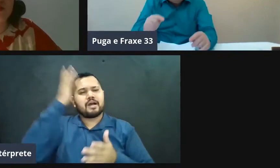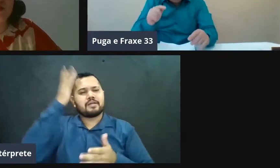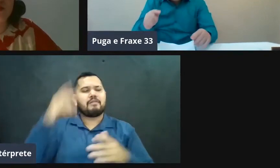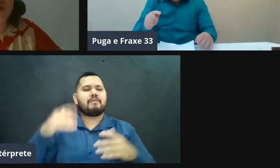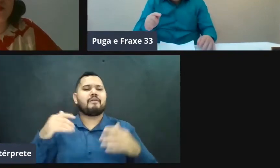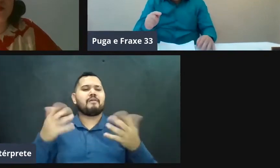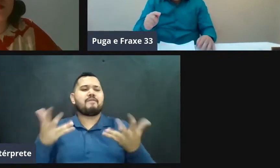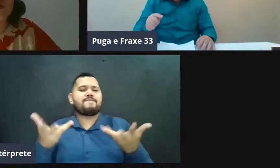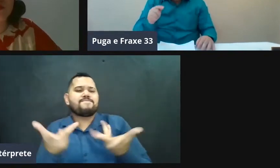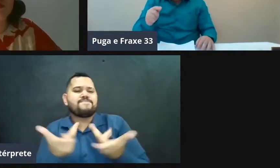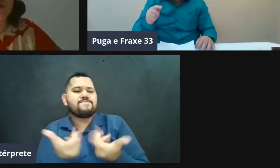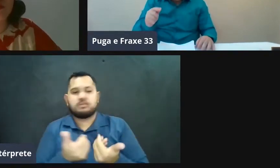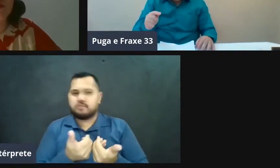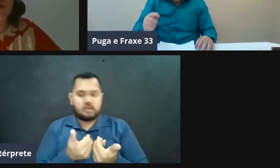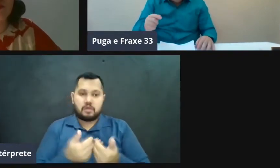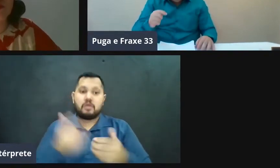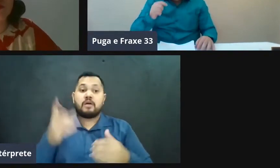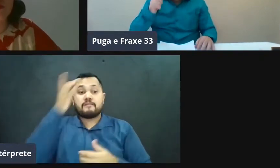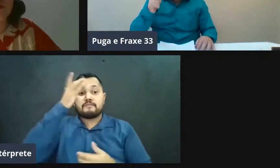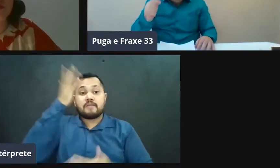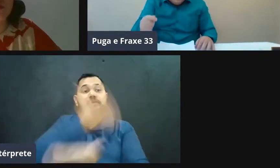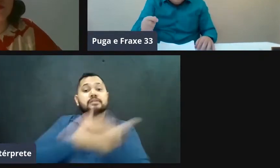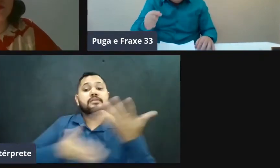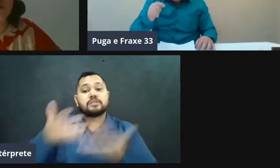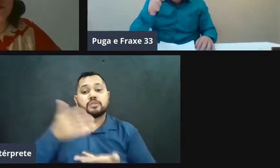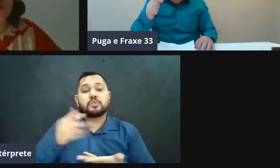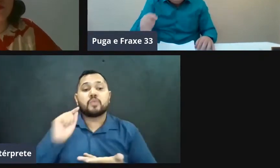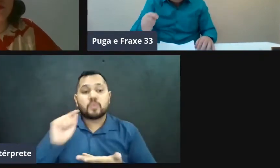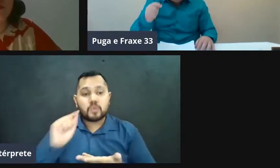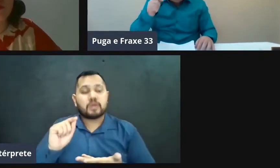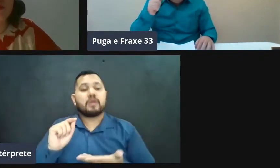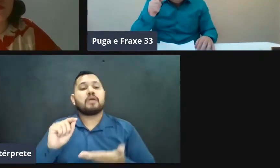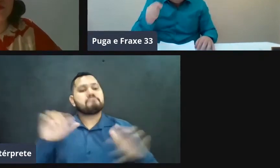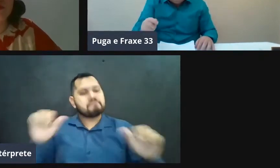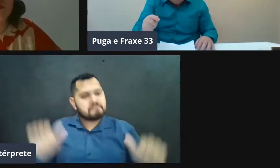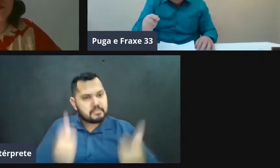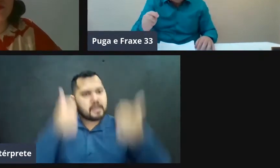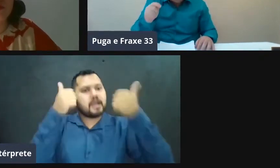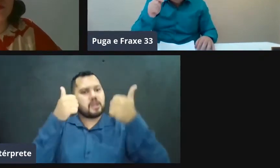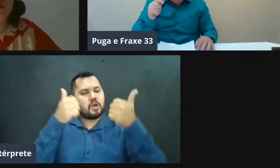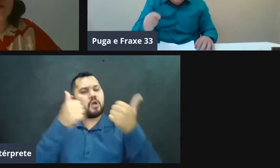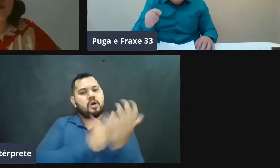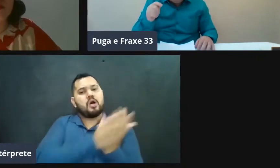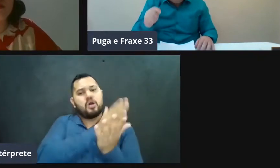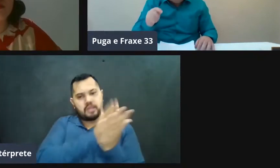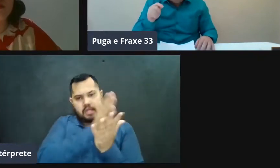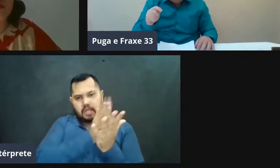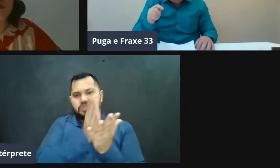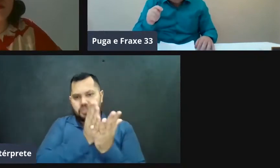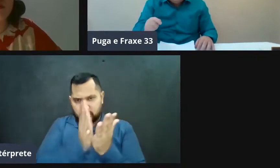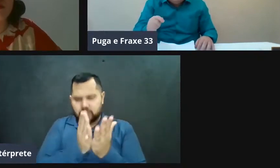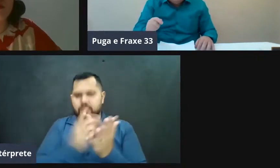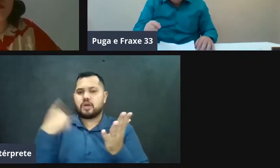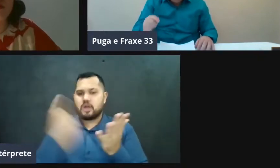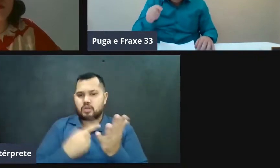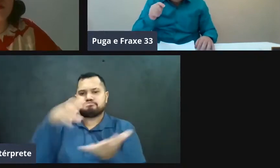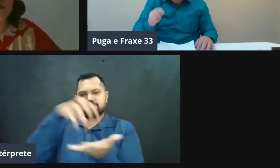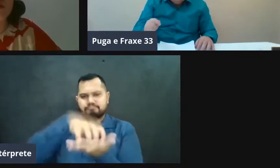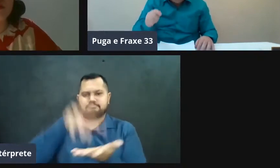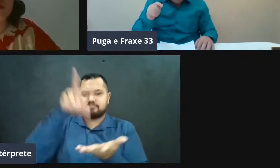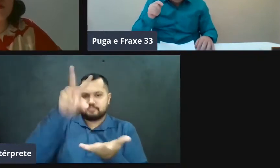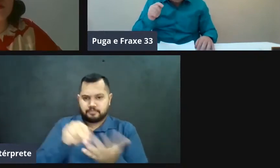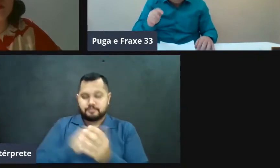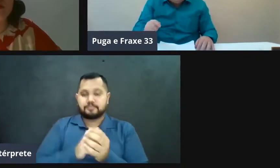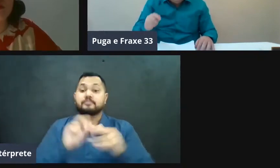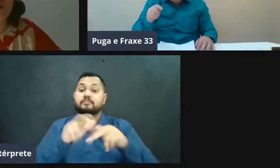gracioso. A facilitação é no sentido de buscar as melhores alternativas para a nossa instituição. E é